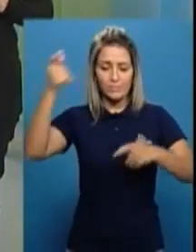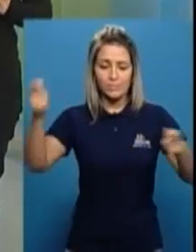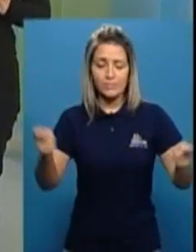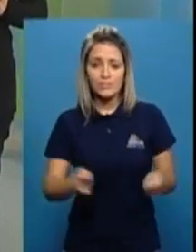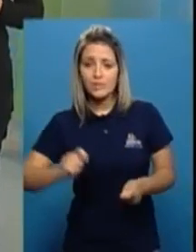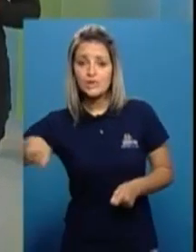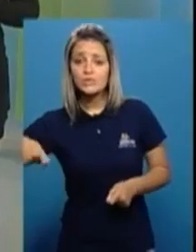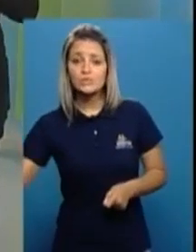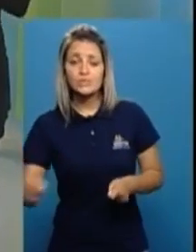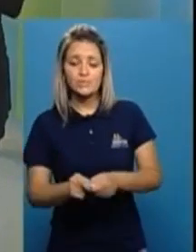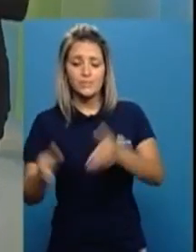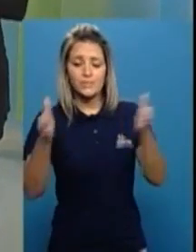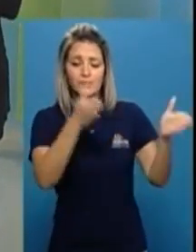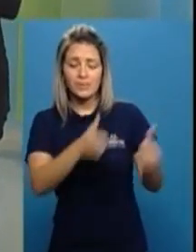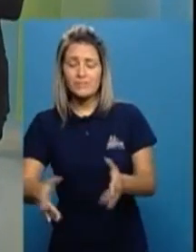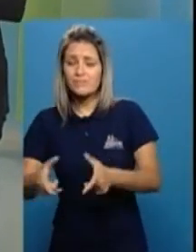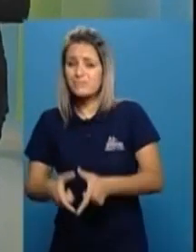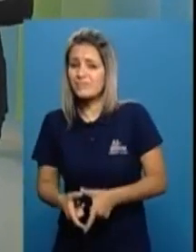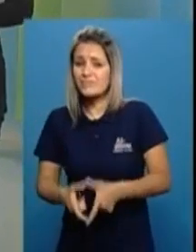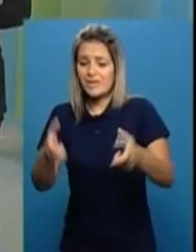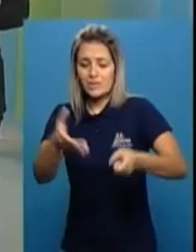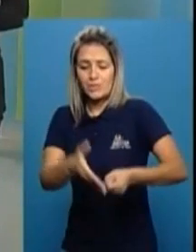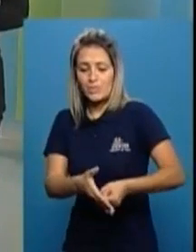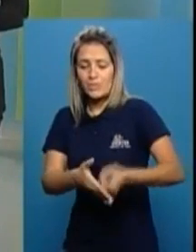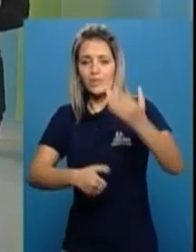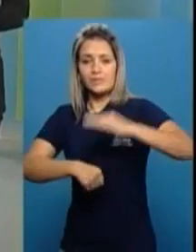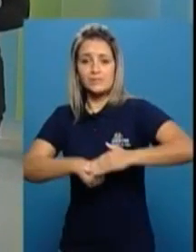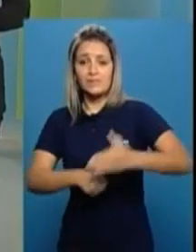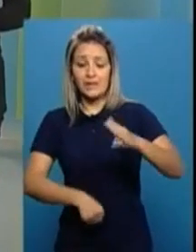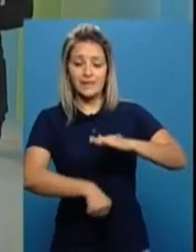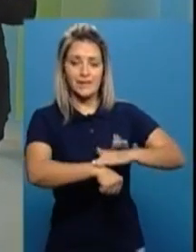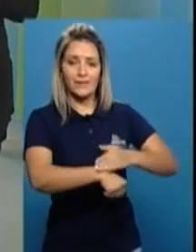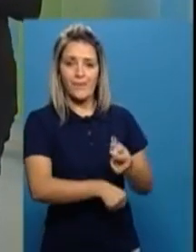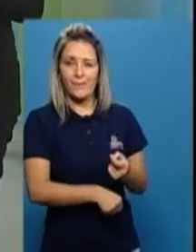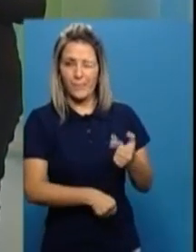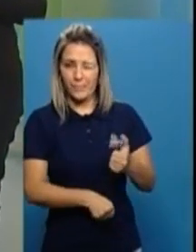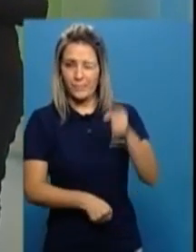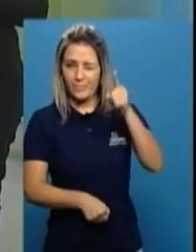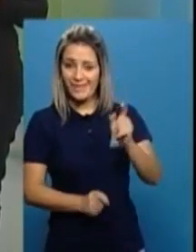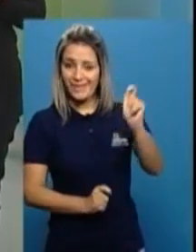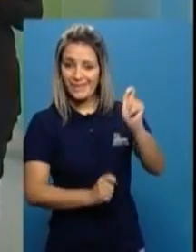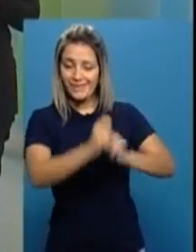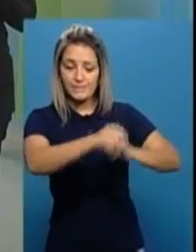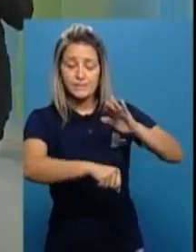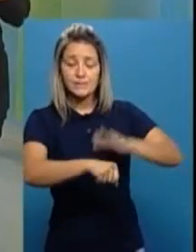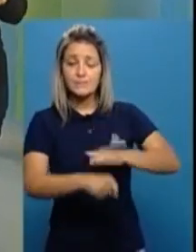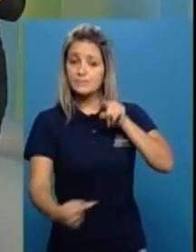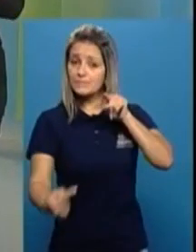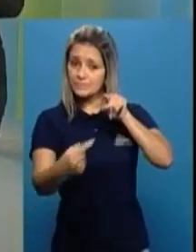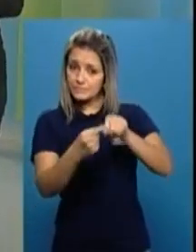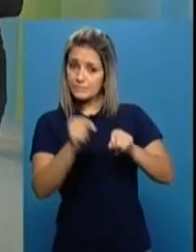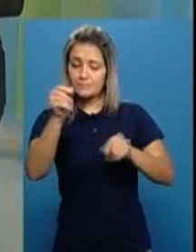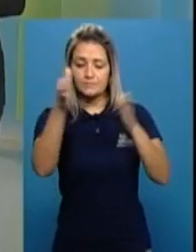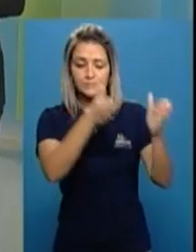de um produto no menor espaço de tempo possível. A ideia é a produção